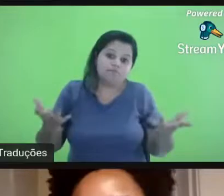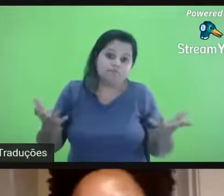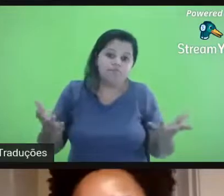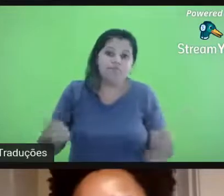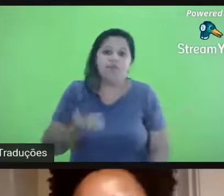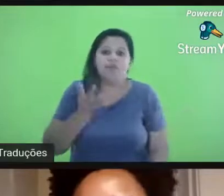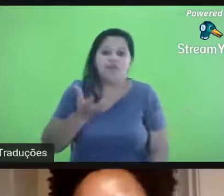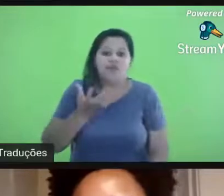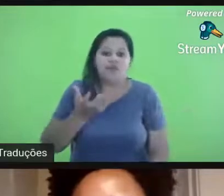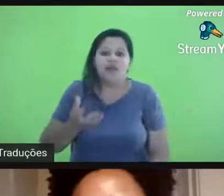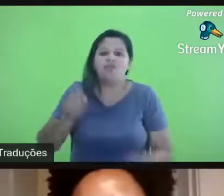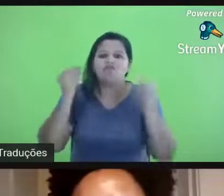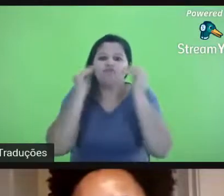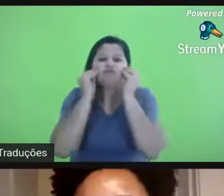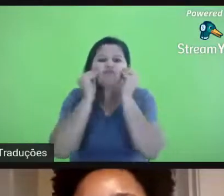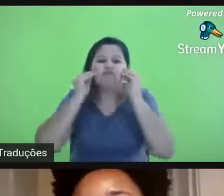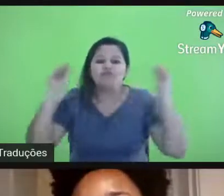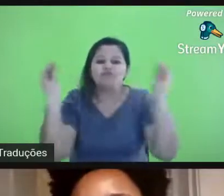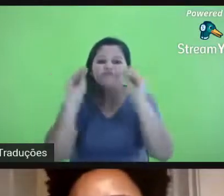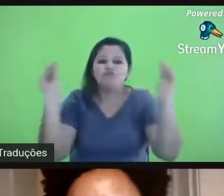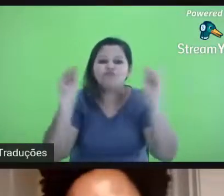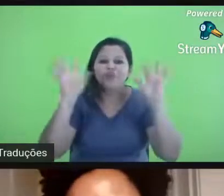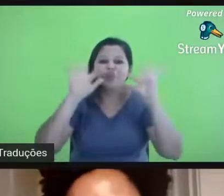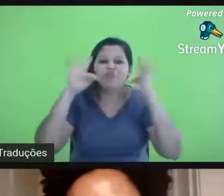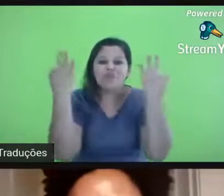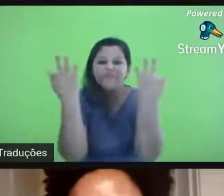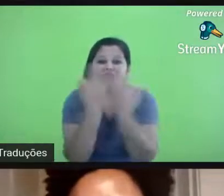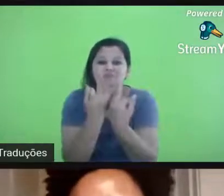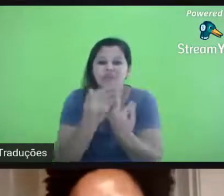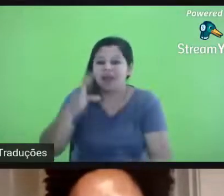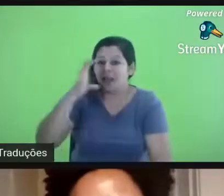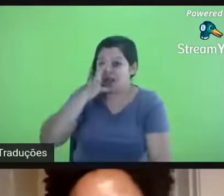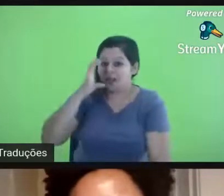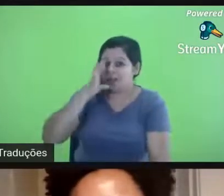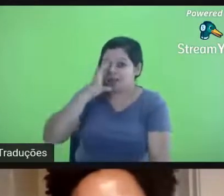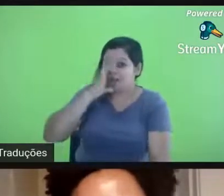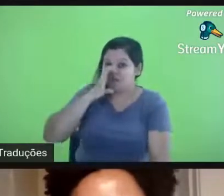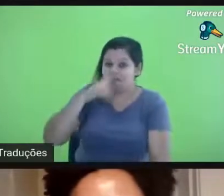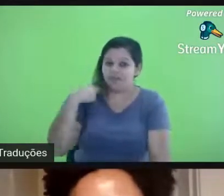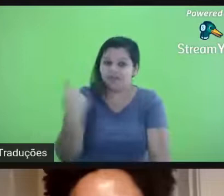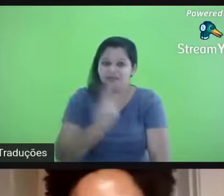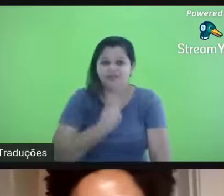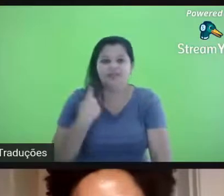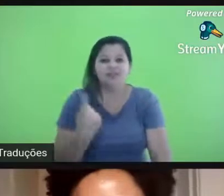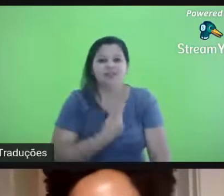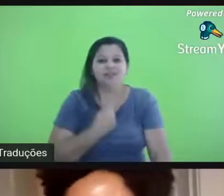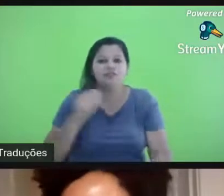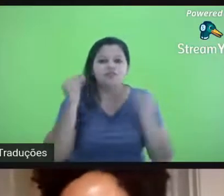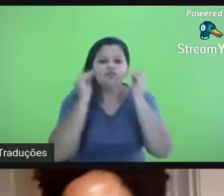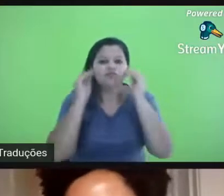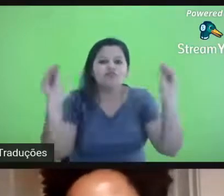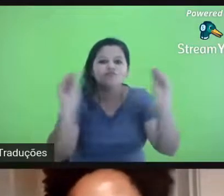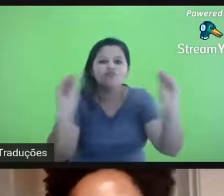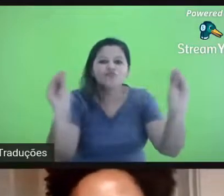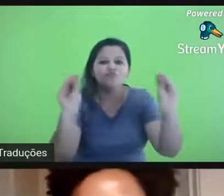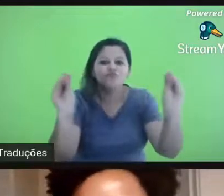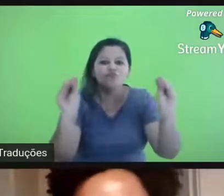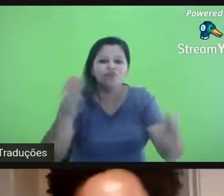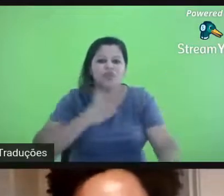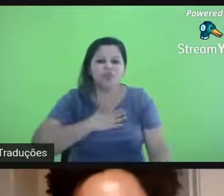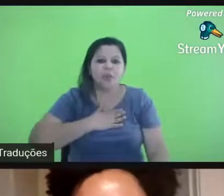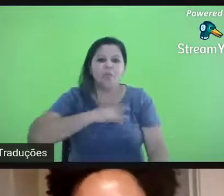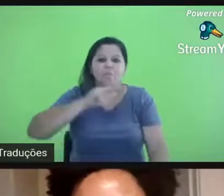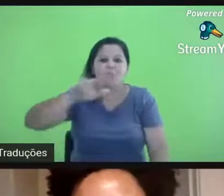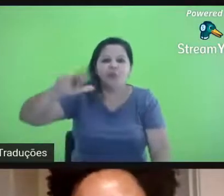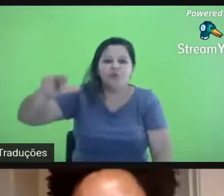beijo para minha família, porque eles me avisaram que estão assistindo. Meu sobrinho, Oh, que lindo! minha mãe, não sei se meus irmãos também